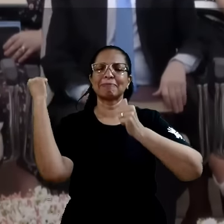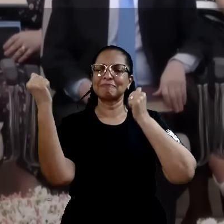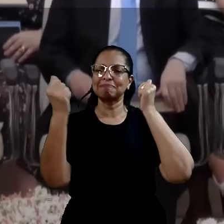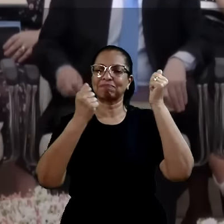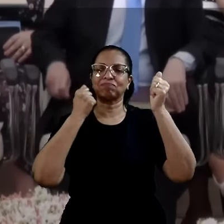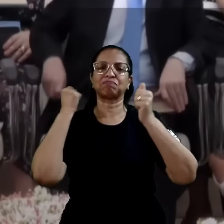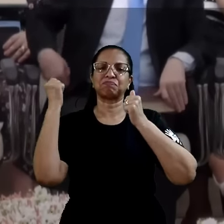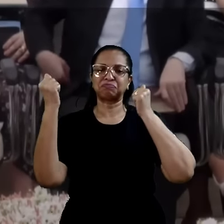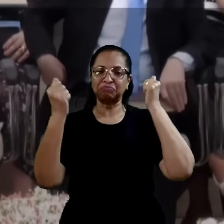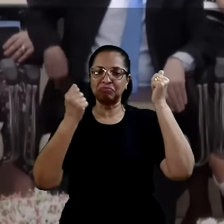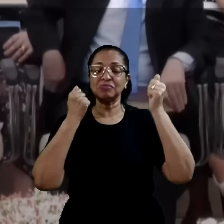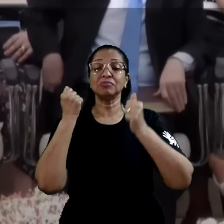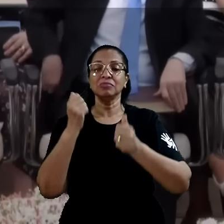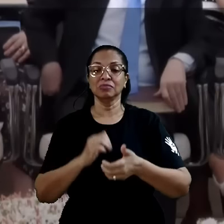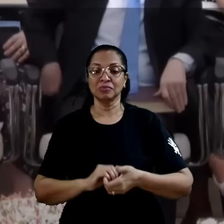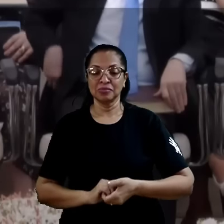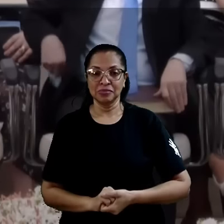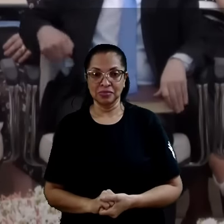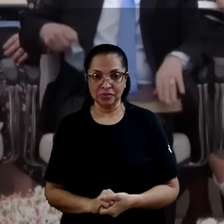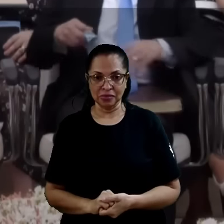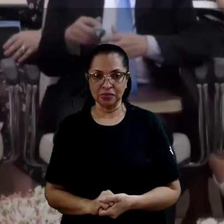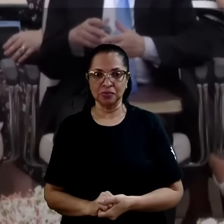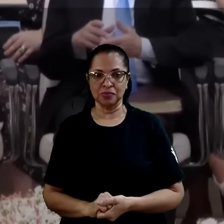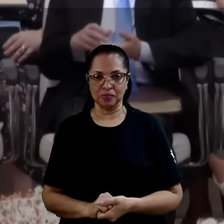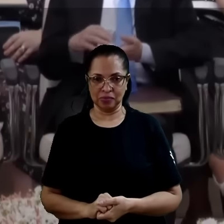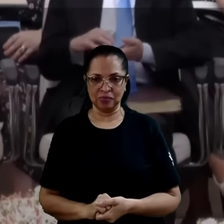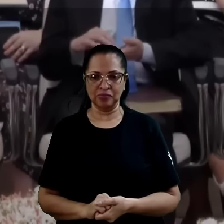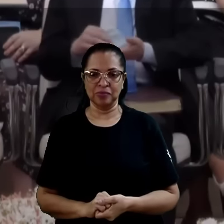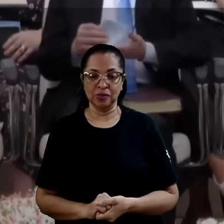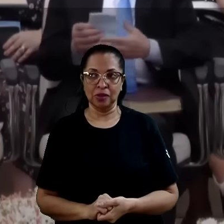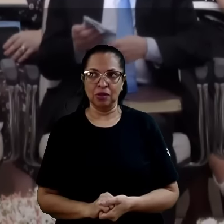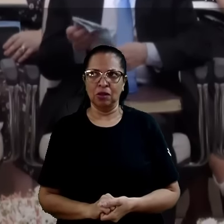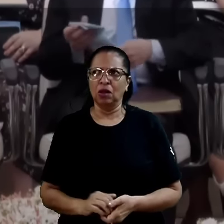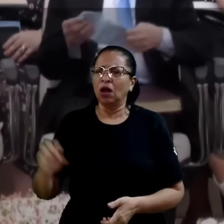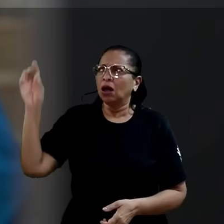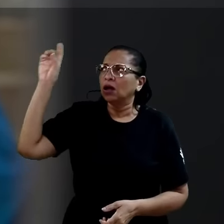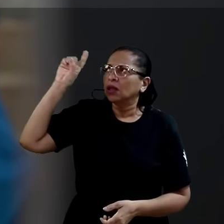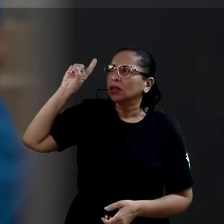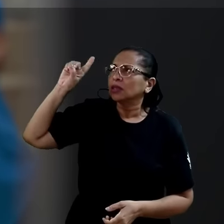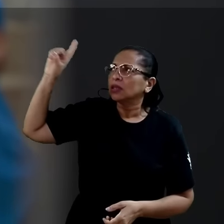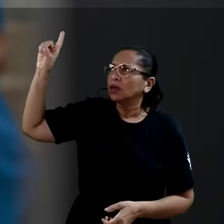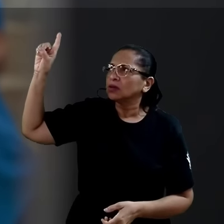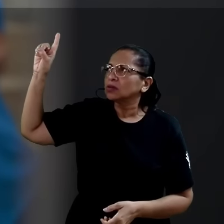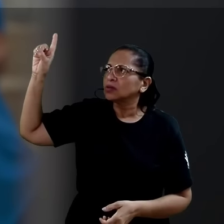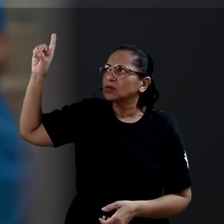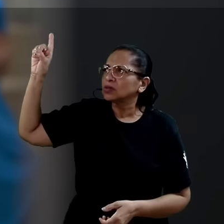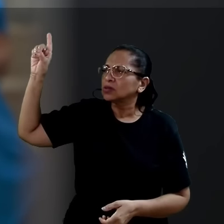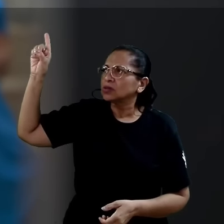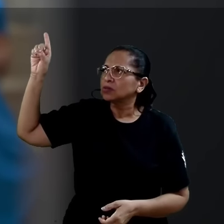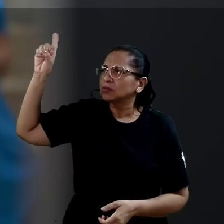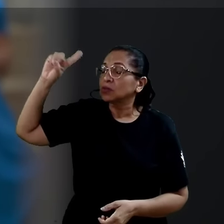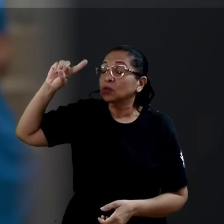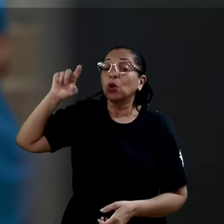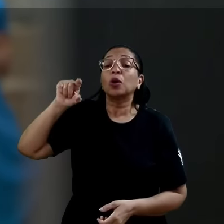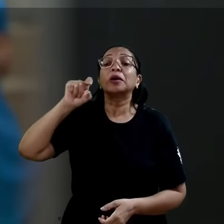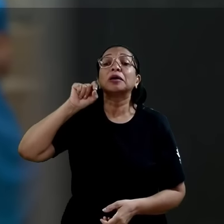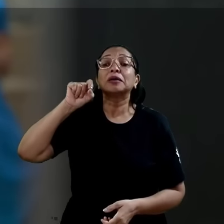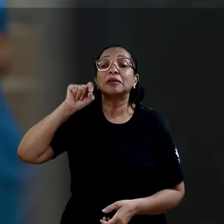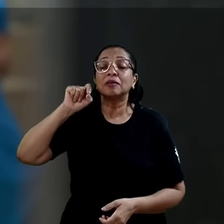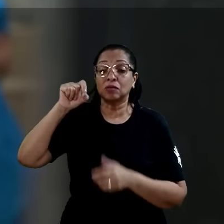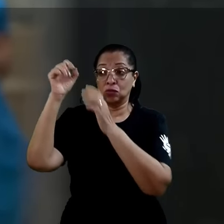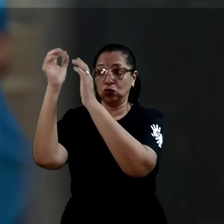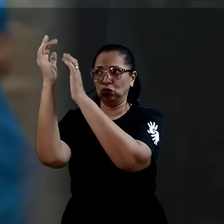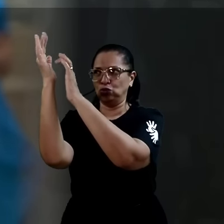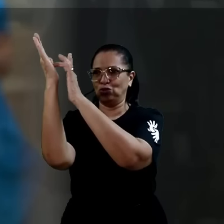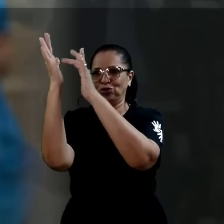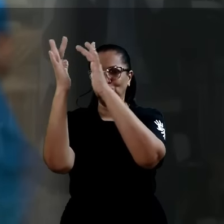Aleluia ele se fez maldição por nós maldito todo aquele que foi pendurado no